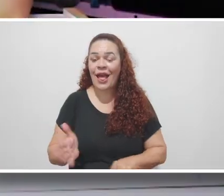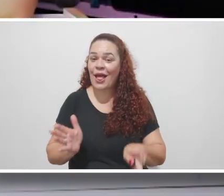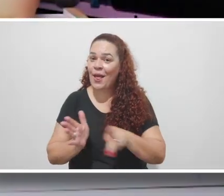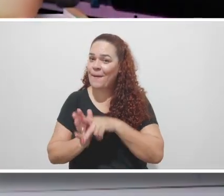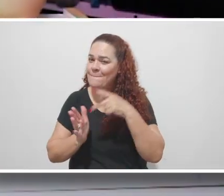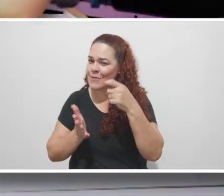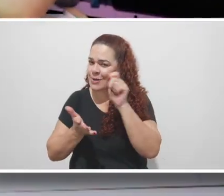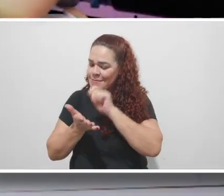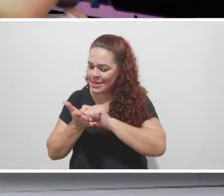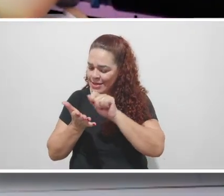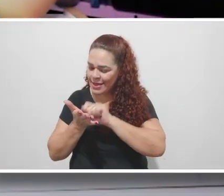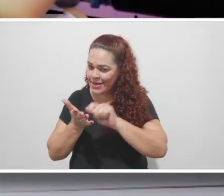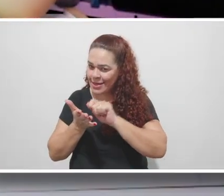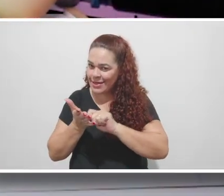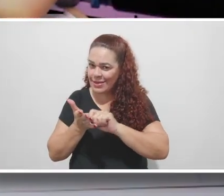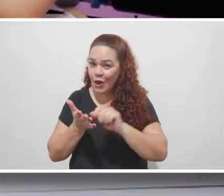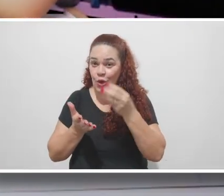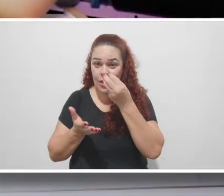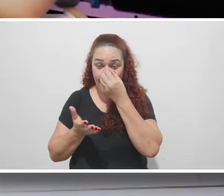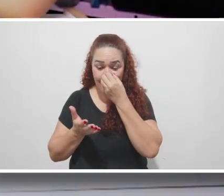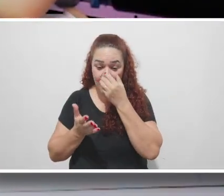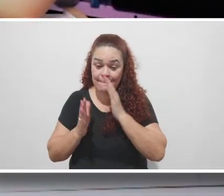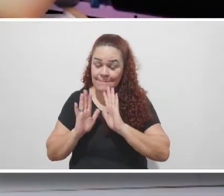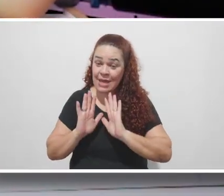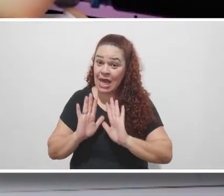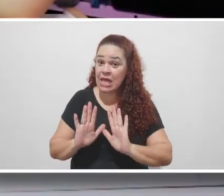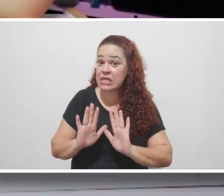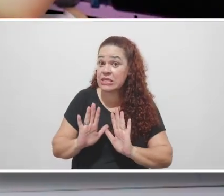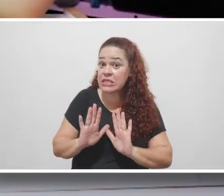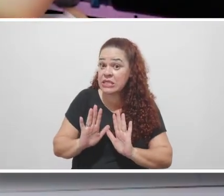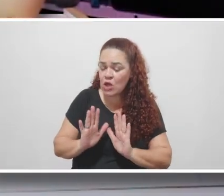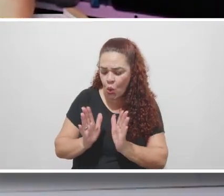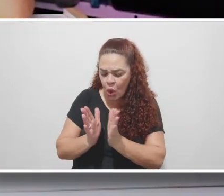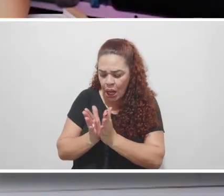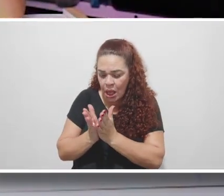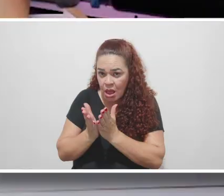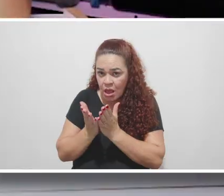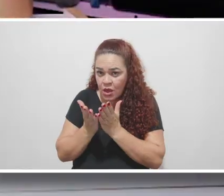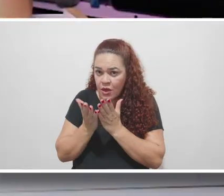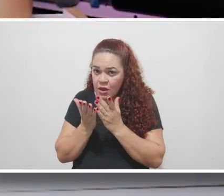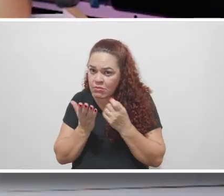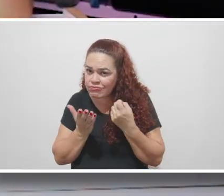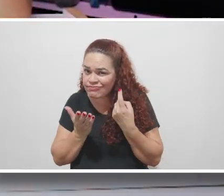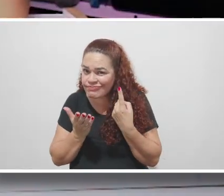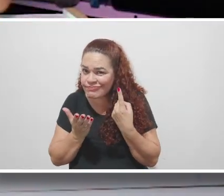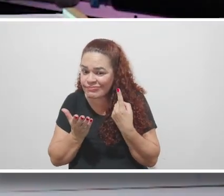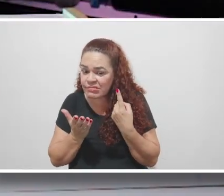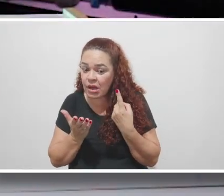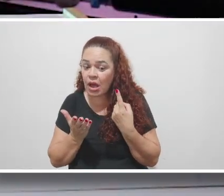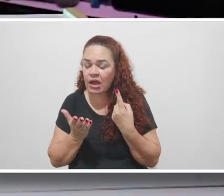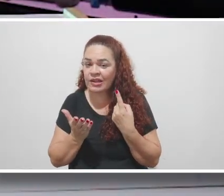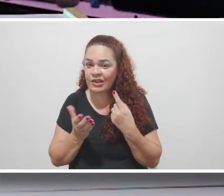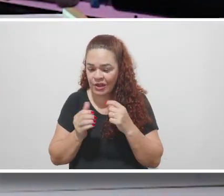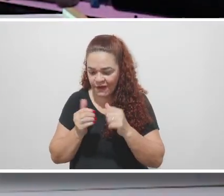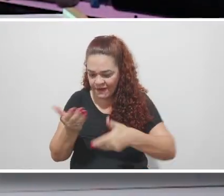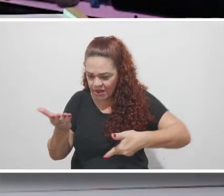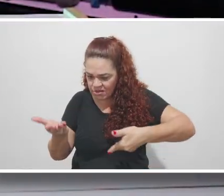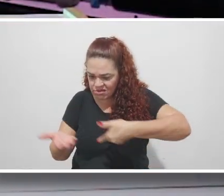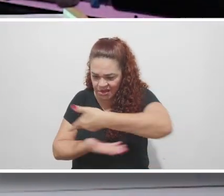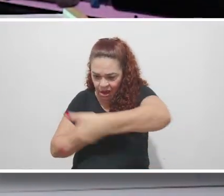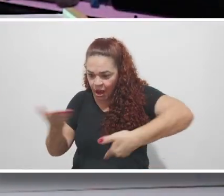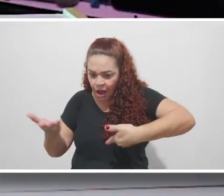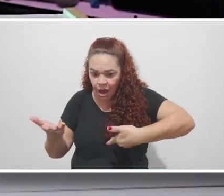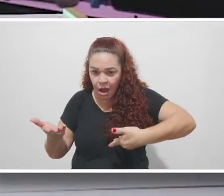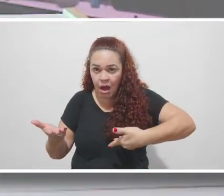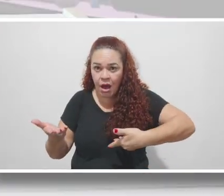Essa foi a história que a Olivia escreveu. Mal sabia ela que esse livro esquisito fazia com que essa história